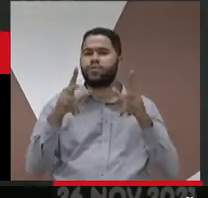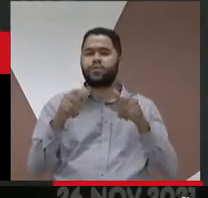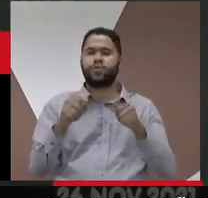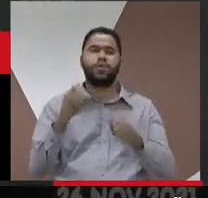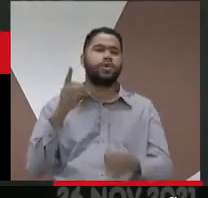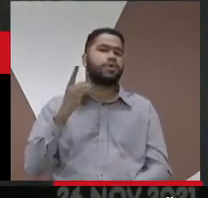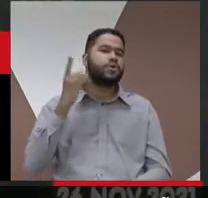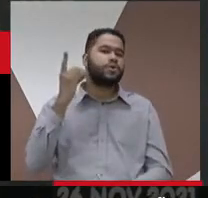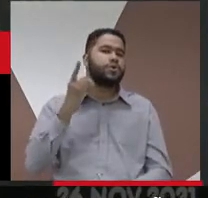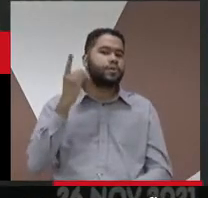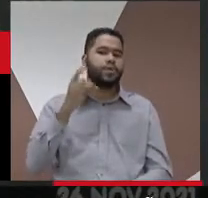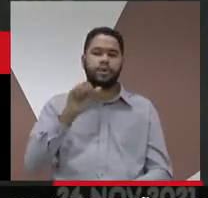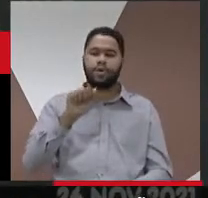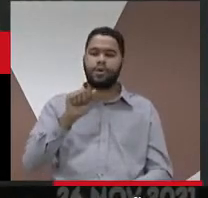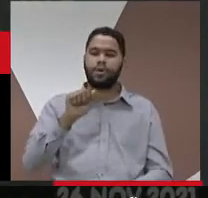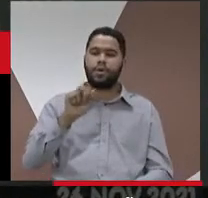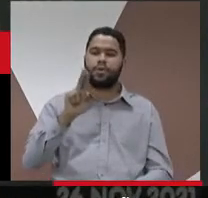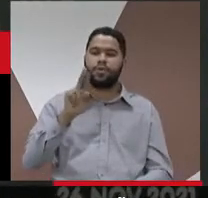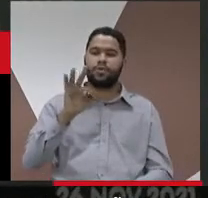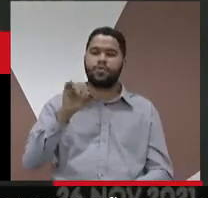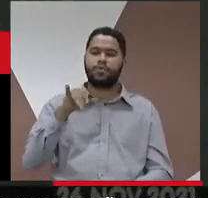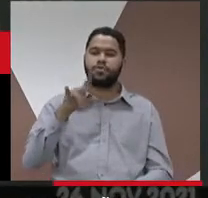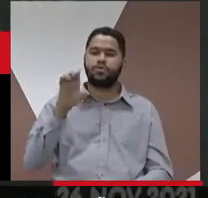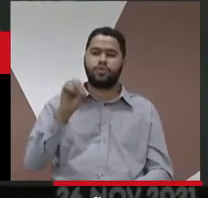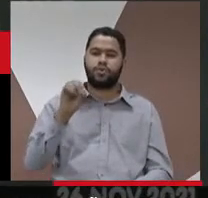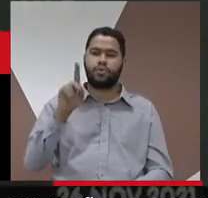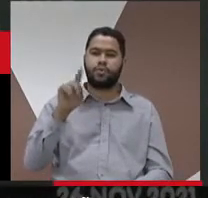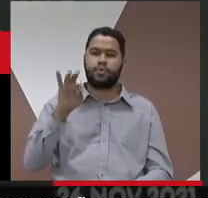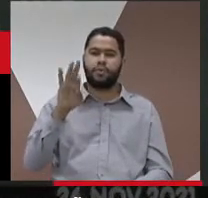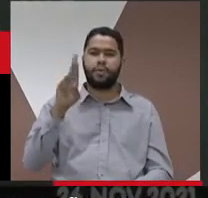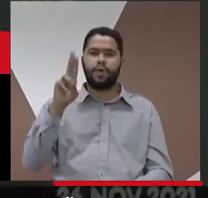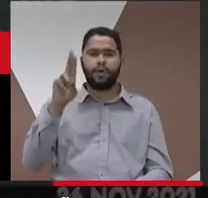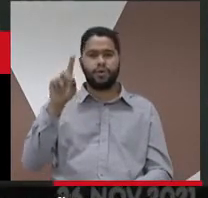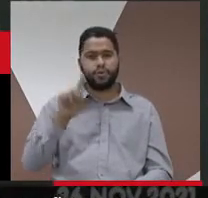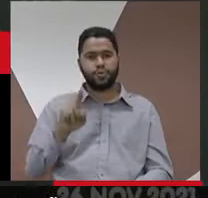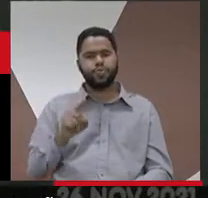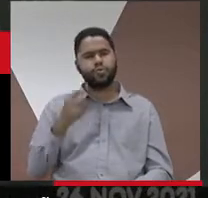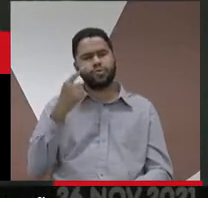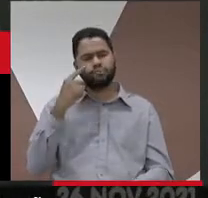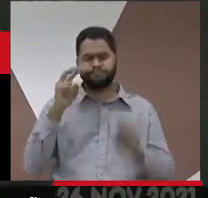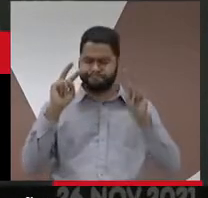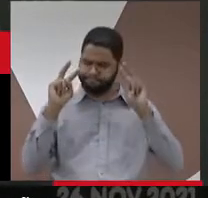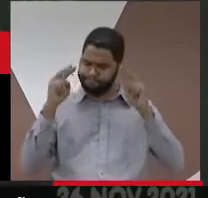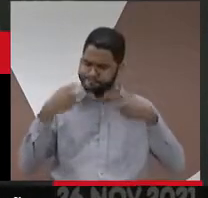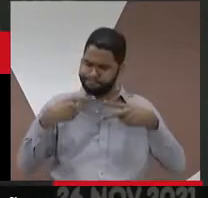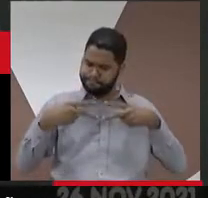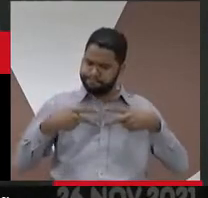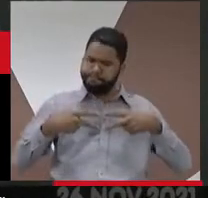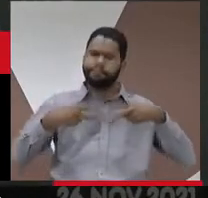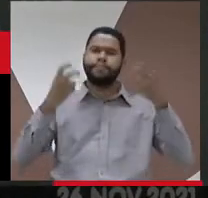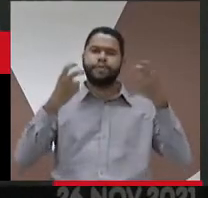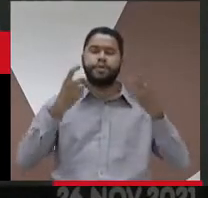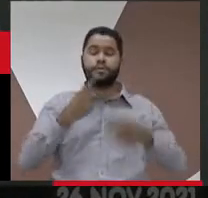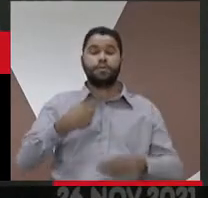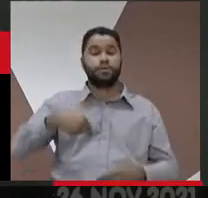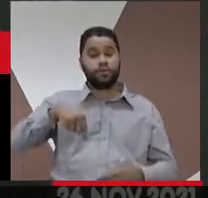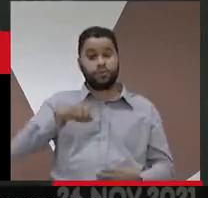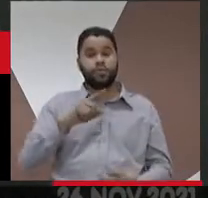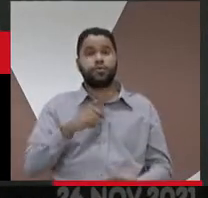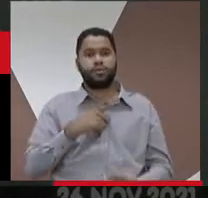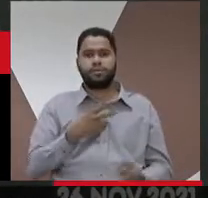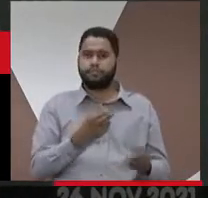deputado Agostinho Patrus, eu acho que todos nós aqui tem que olhar no espelho e perceber que nós temos